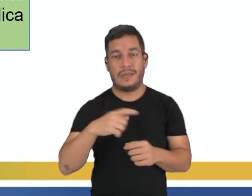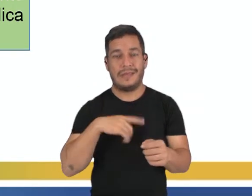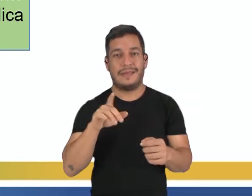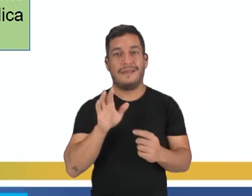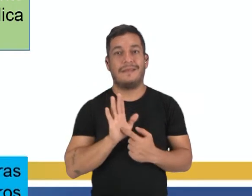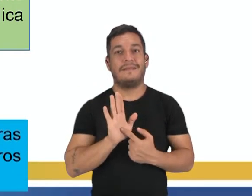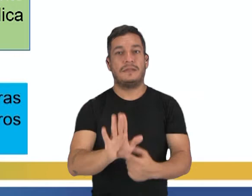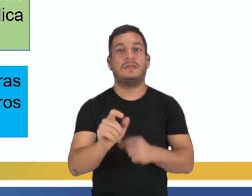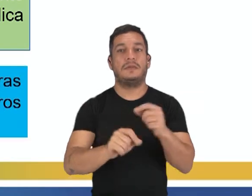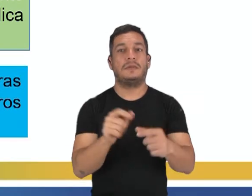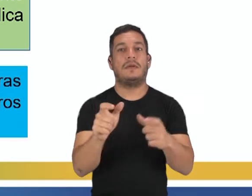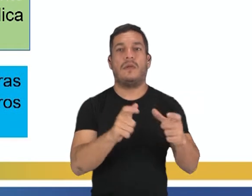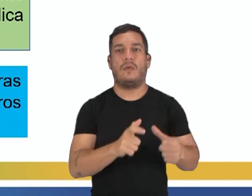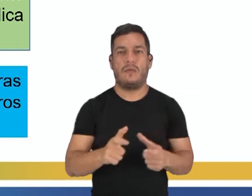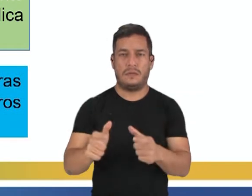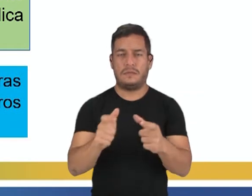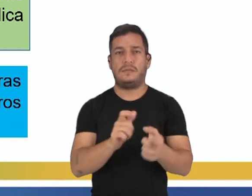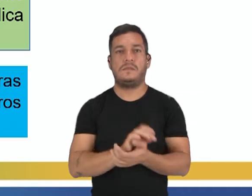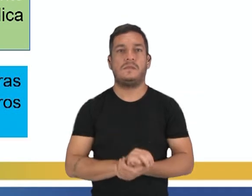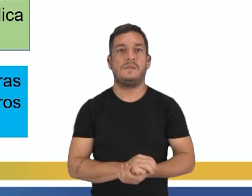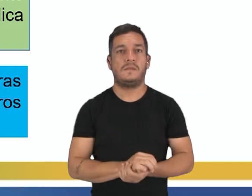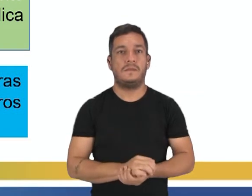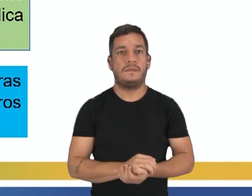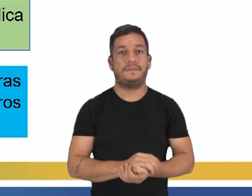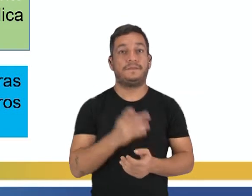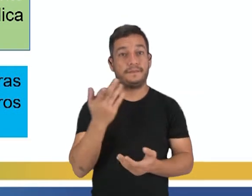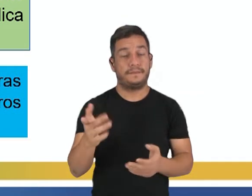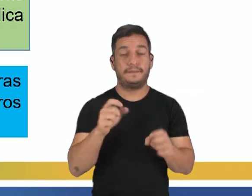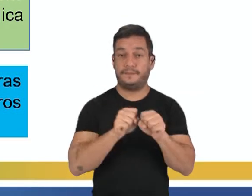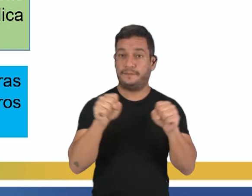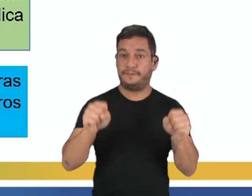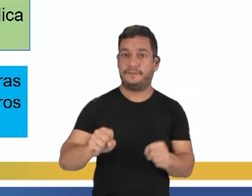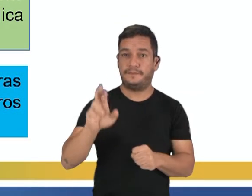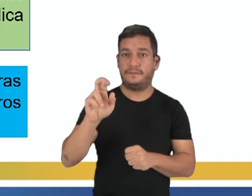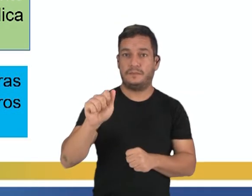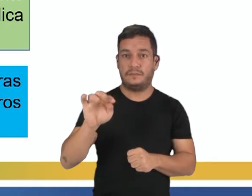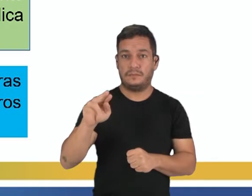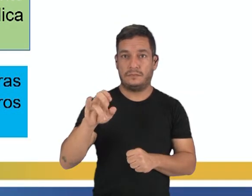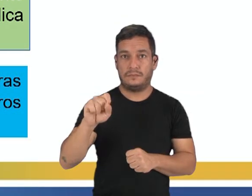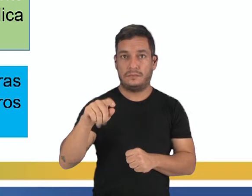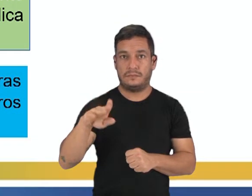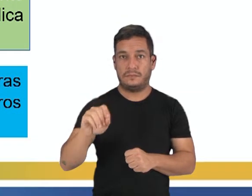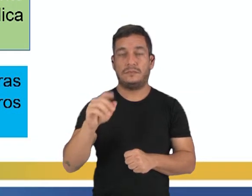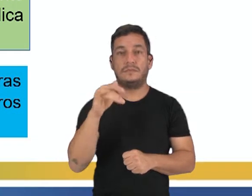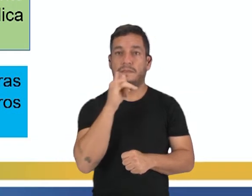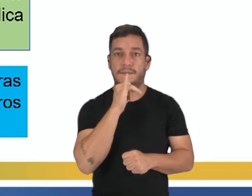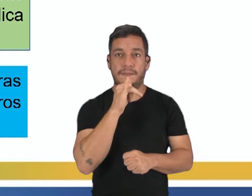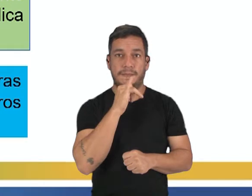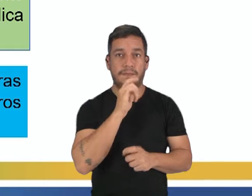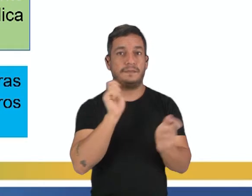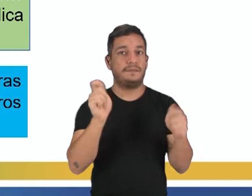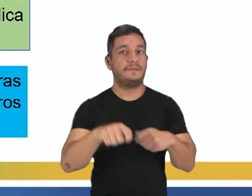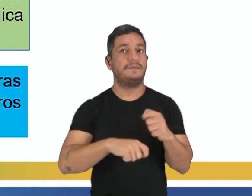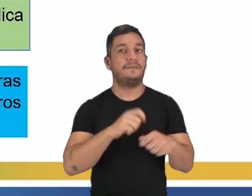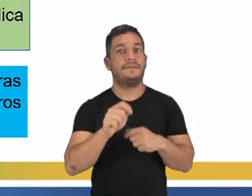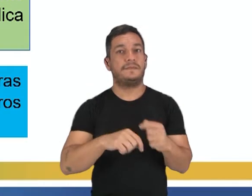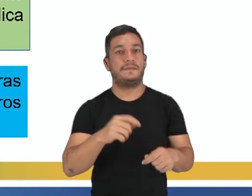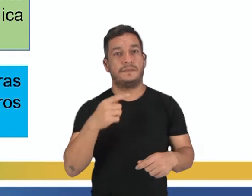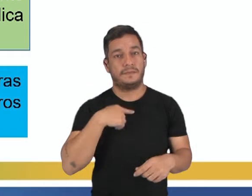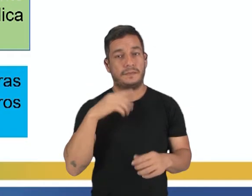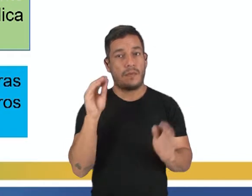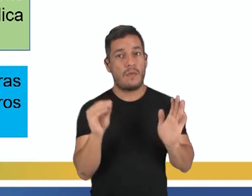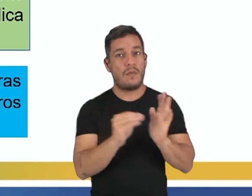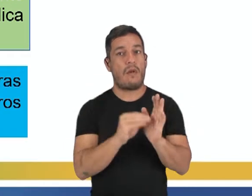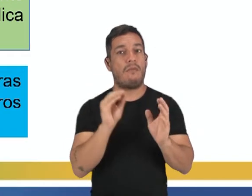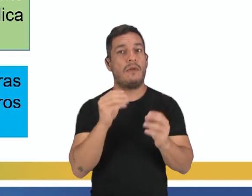sua localização. Graças ao sistema cartesiano, ou plano cartesiano, por exemplo, é possível